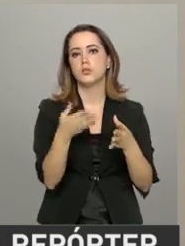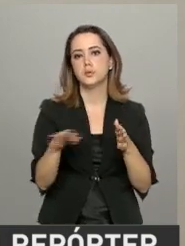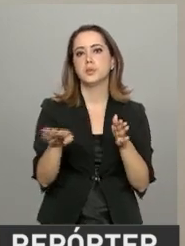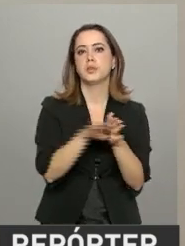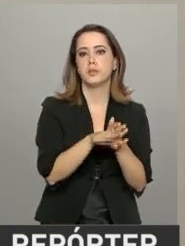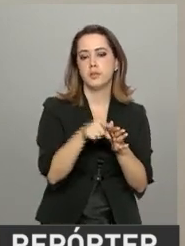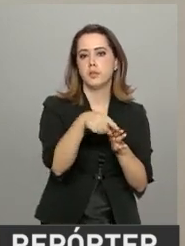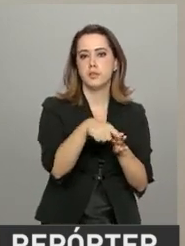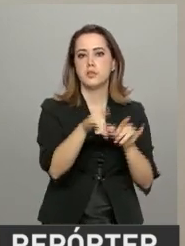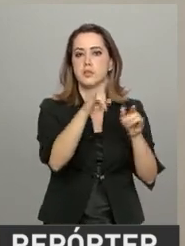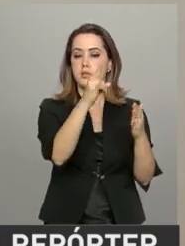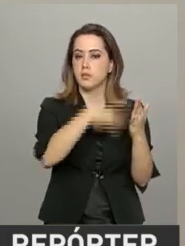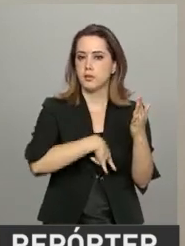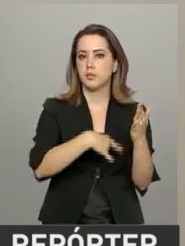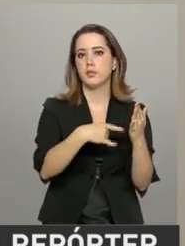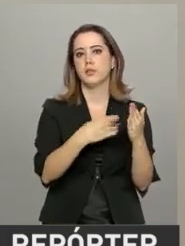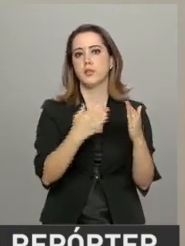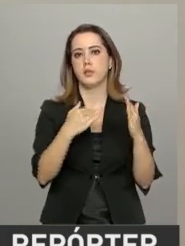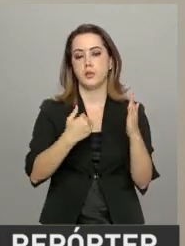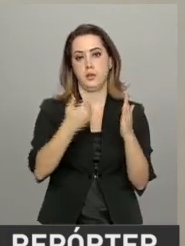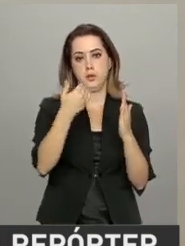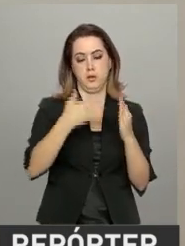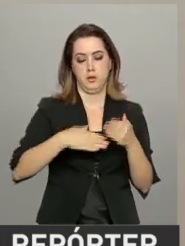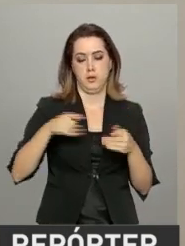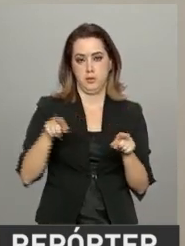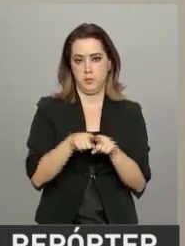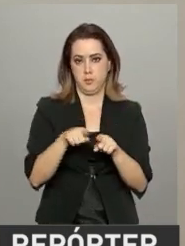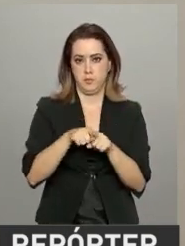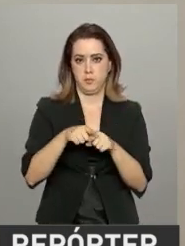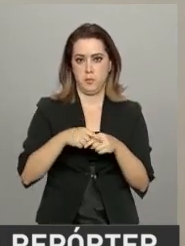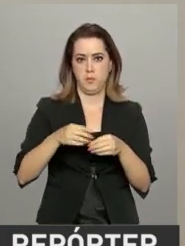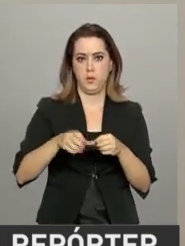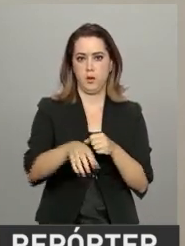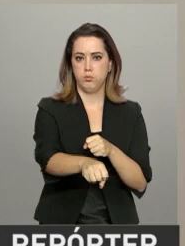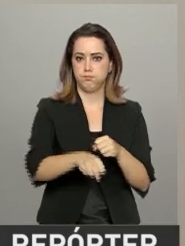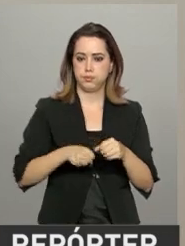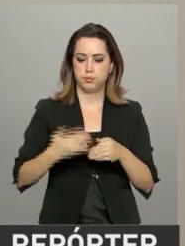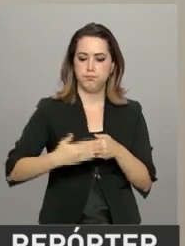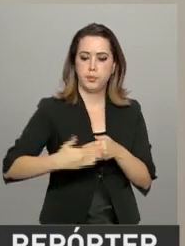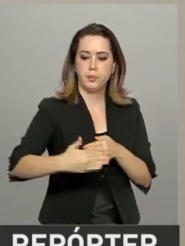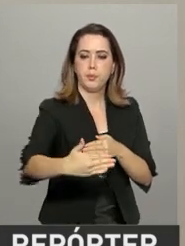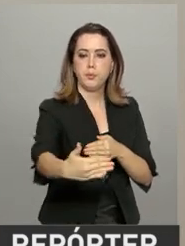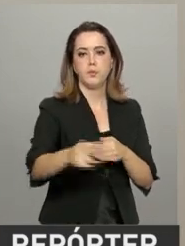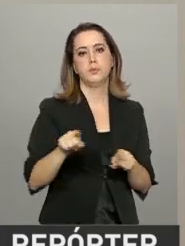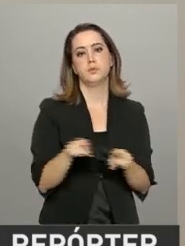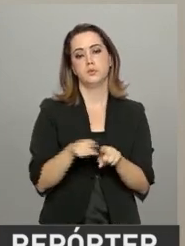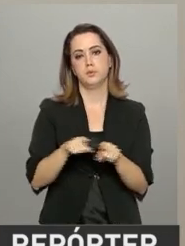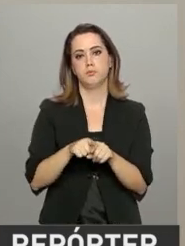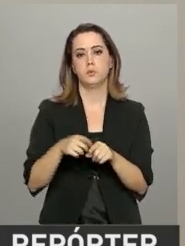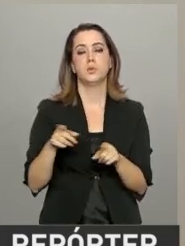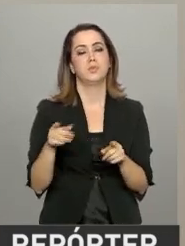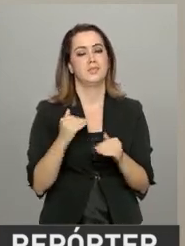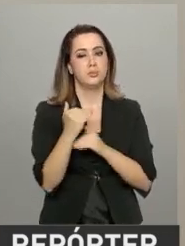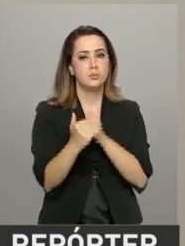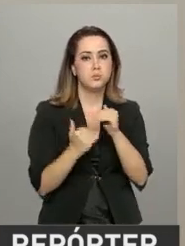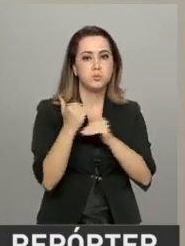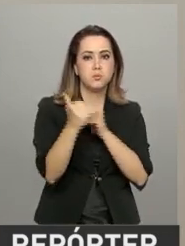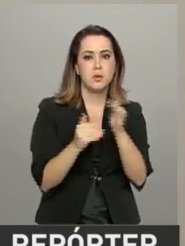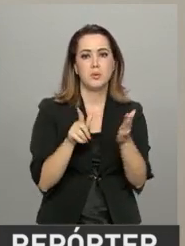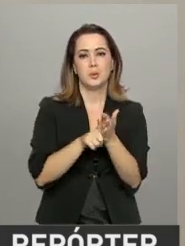documentos com os arquivos e o custo de manutenção dos arquivos é muito alto porque é um volume que aumenta